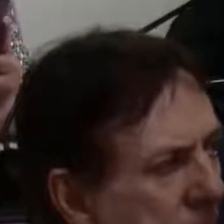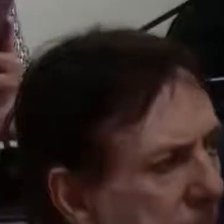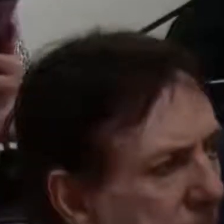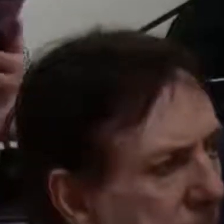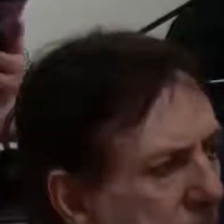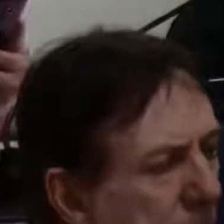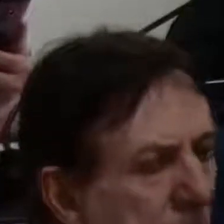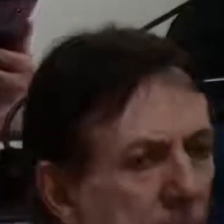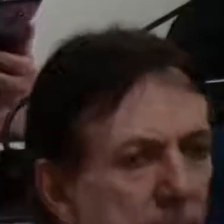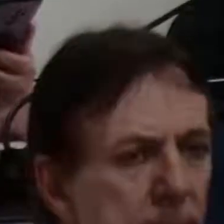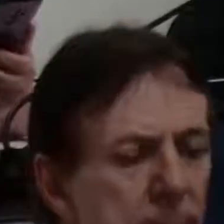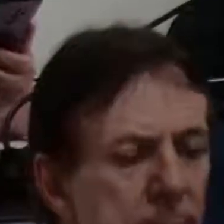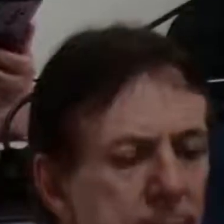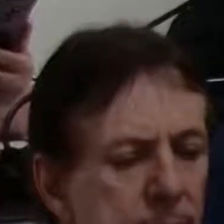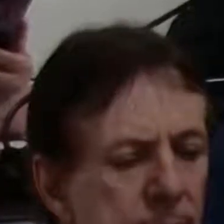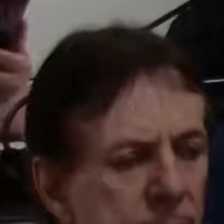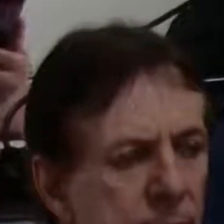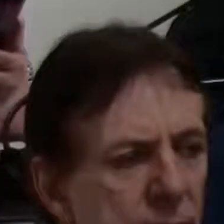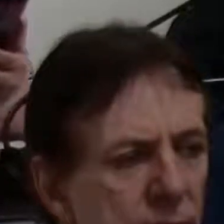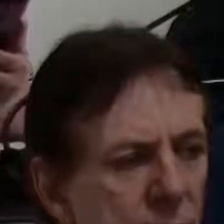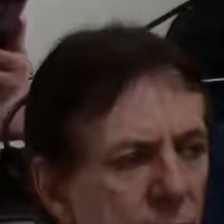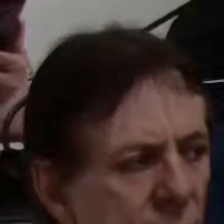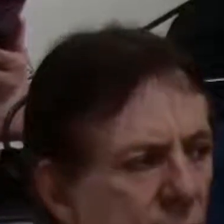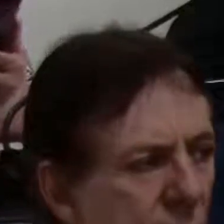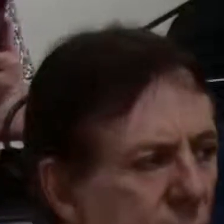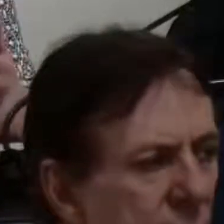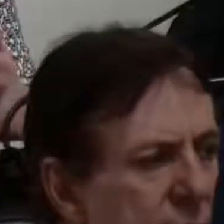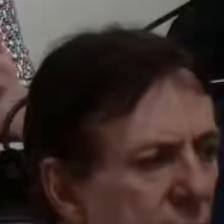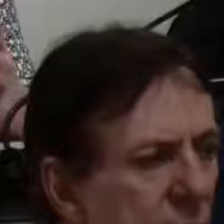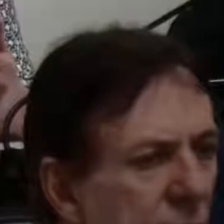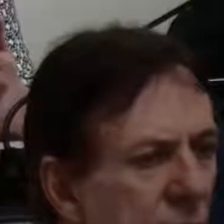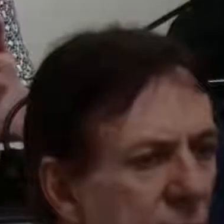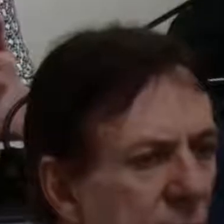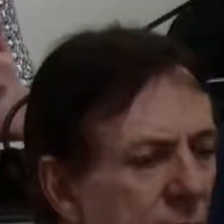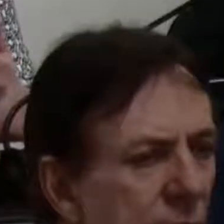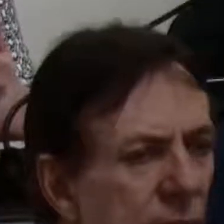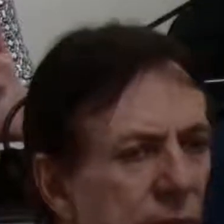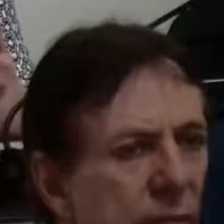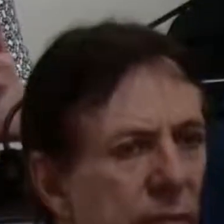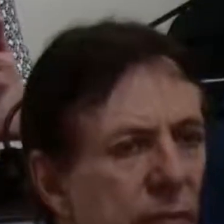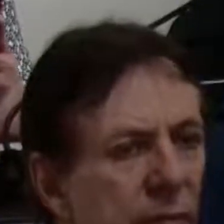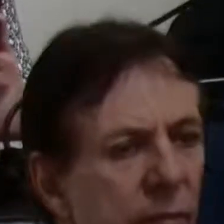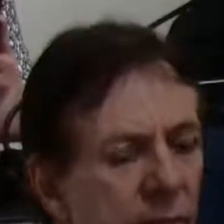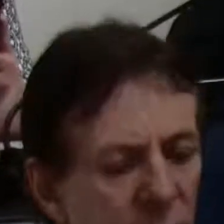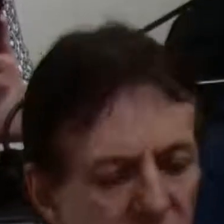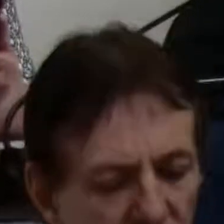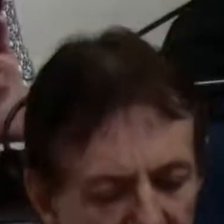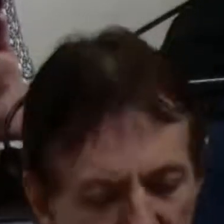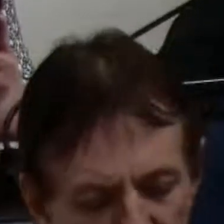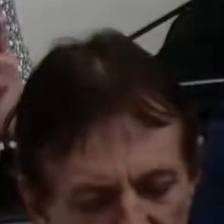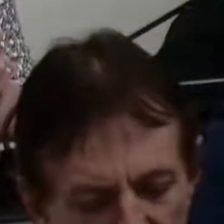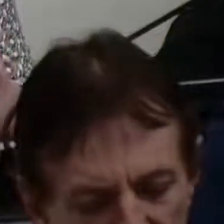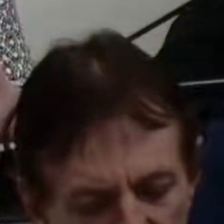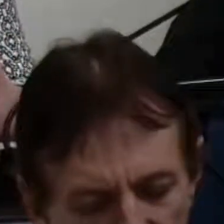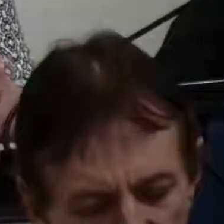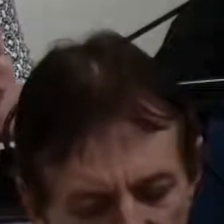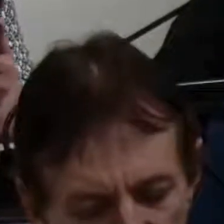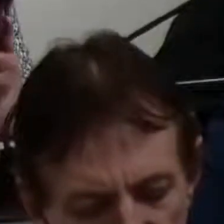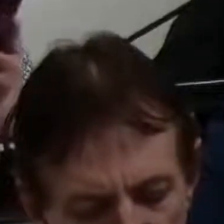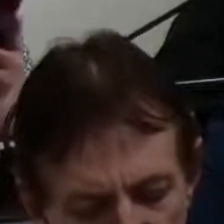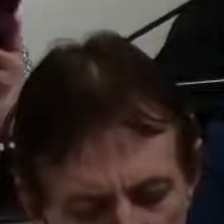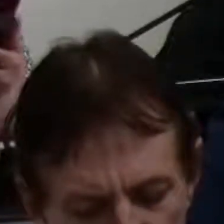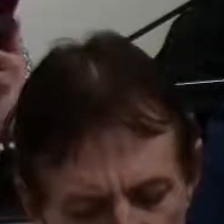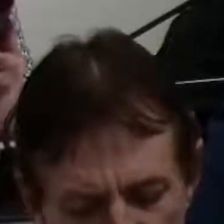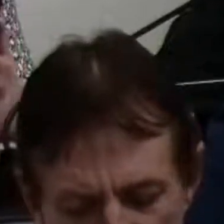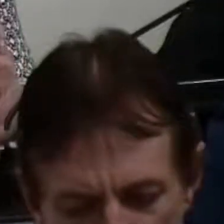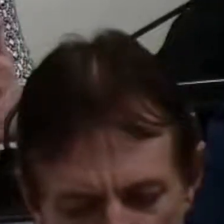de pagar só o mínimo, e os juros é absurdo em cima de um cartão que ela nem pediu,